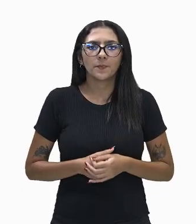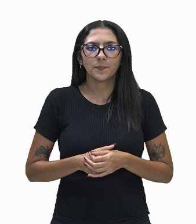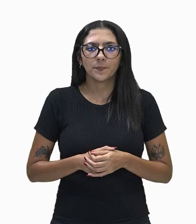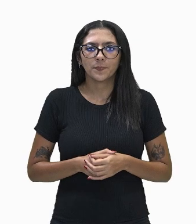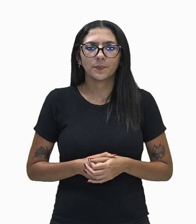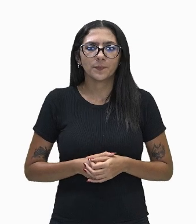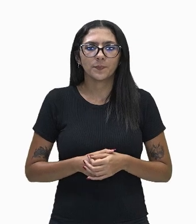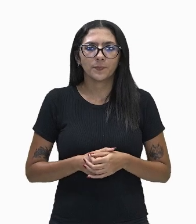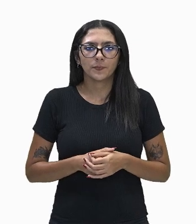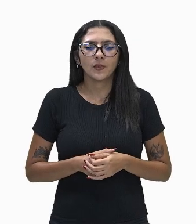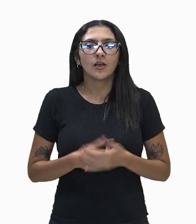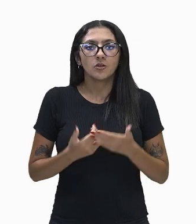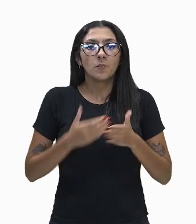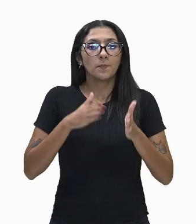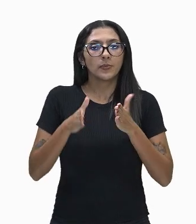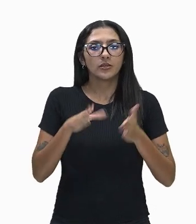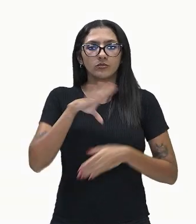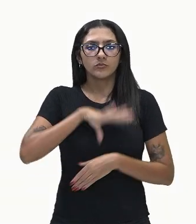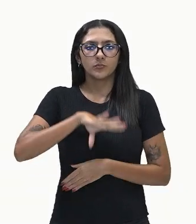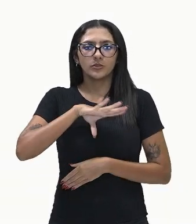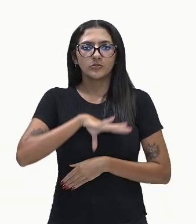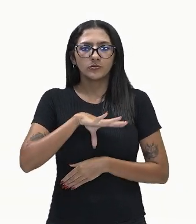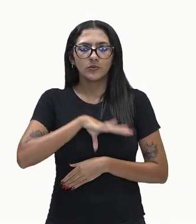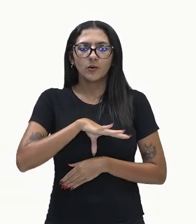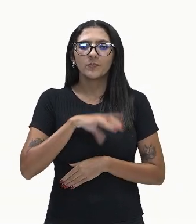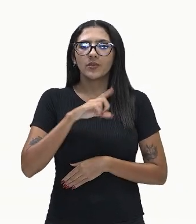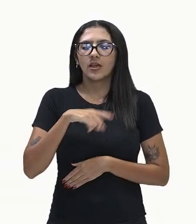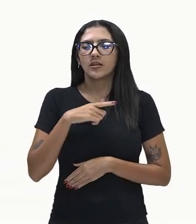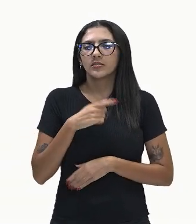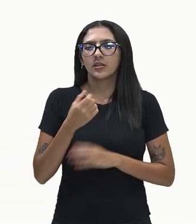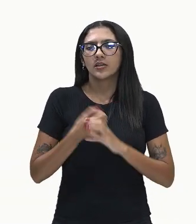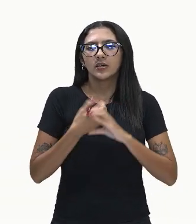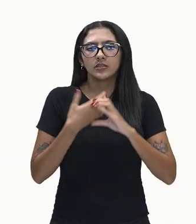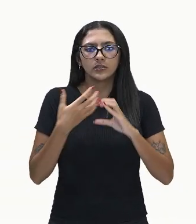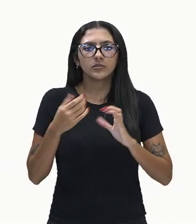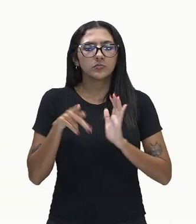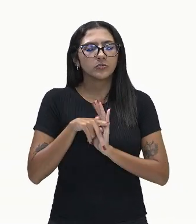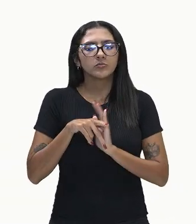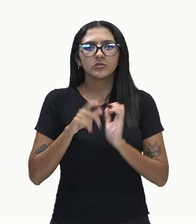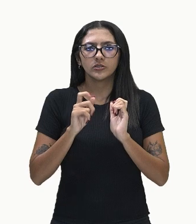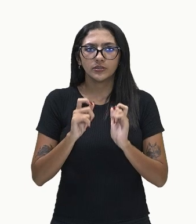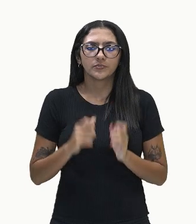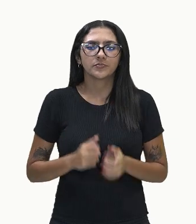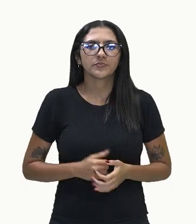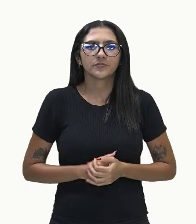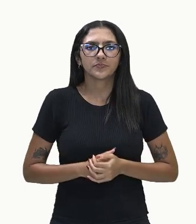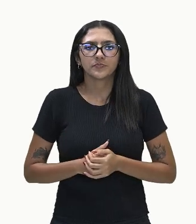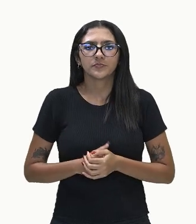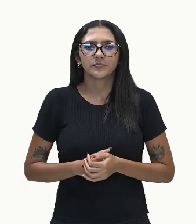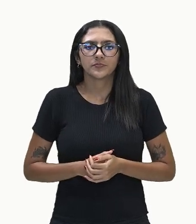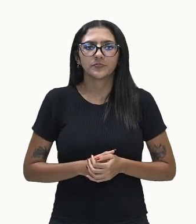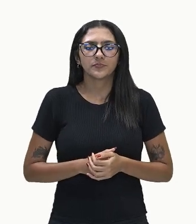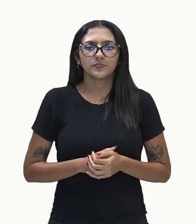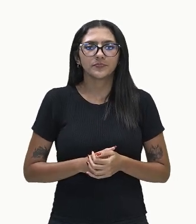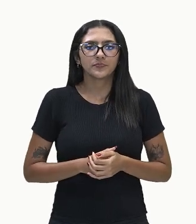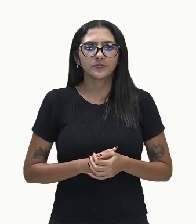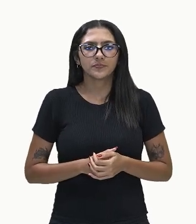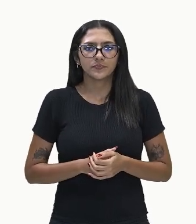Então, o nosso ciclo menstrual, ele é caracterizado pelo quê? Pelo